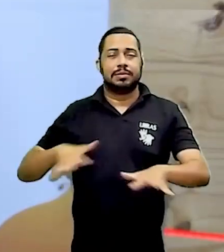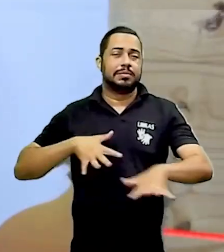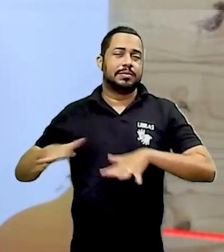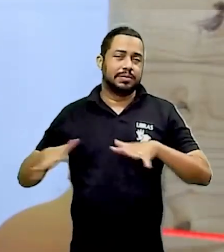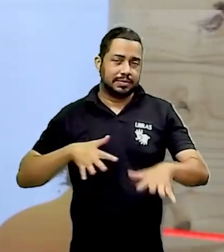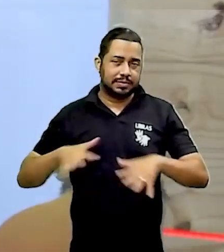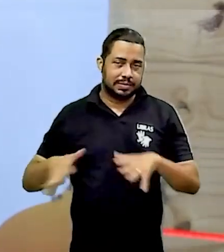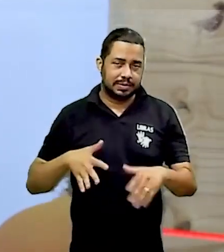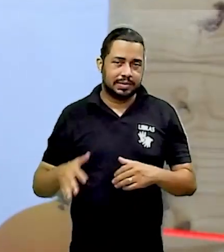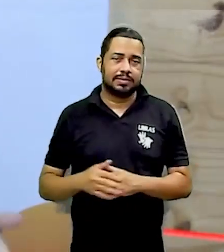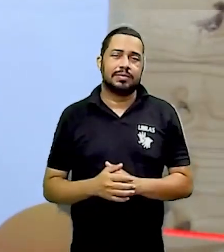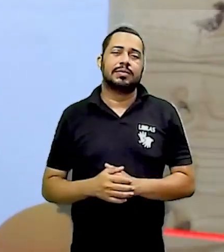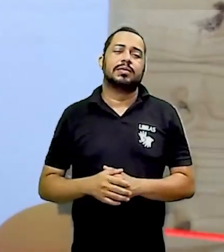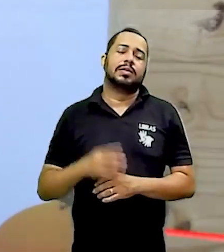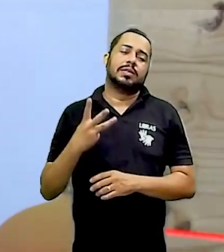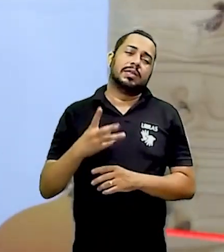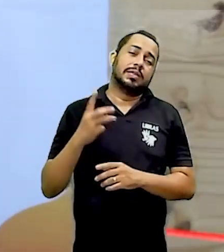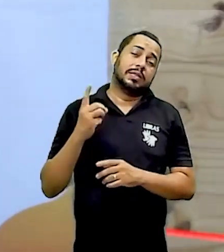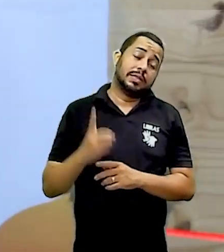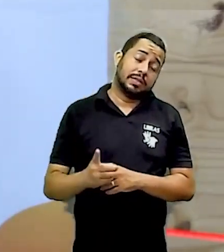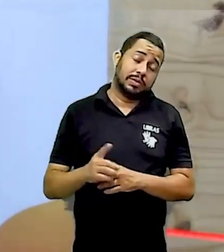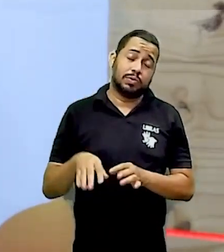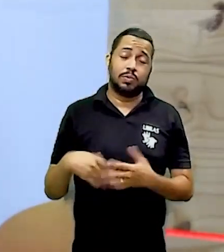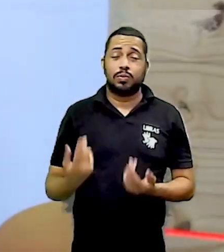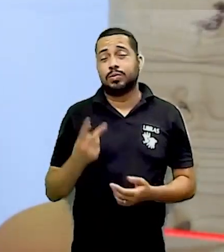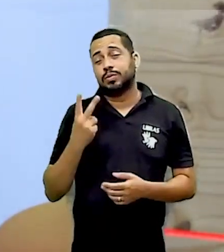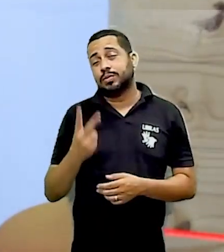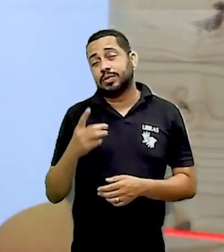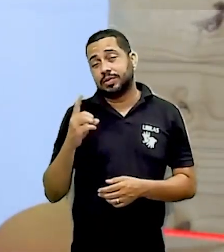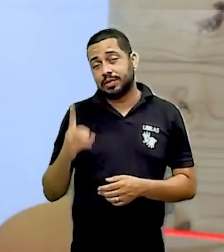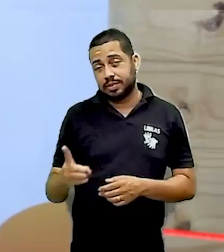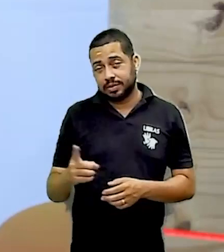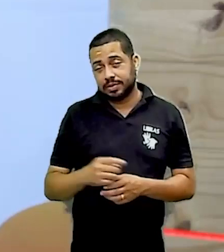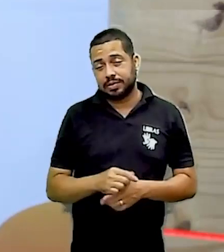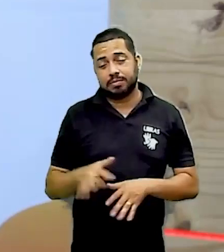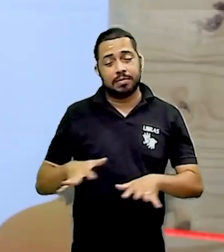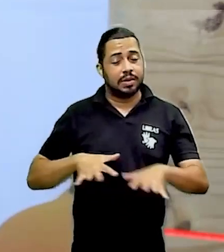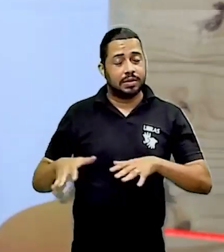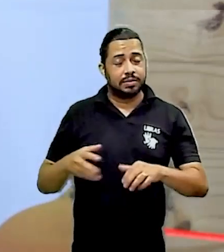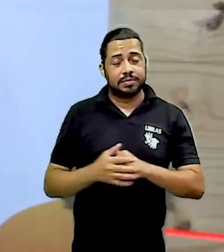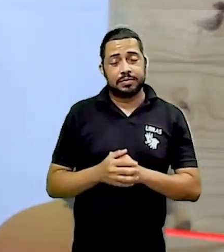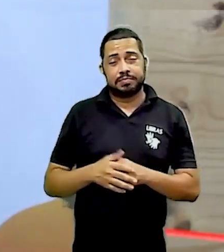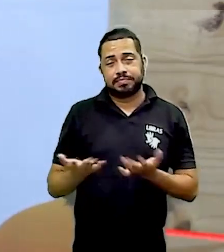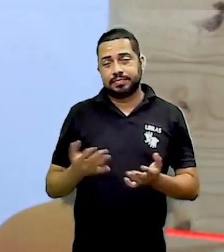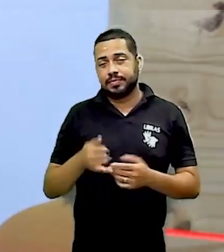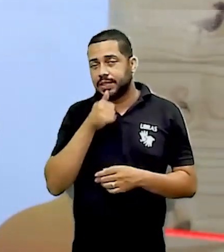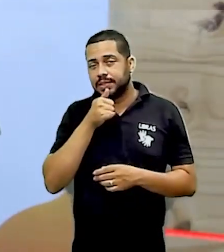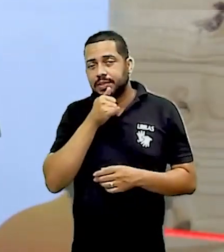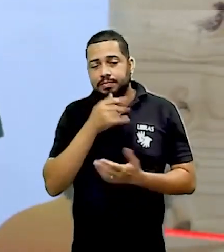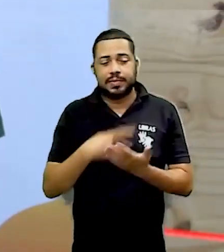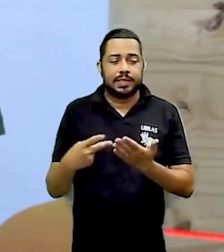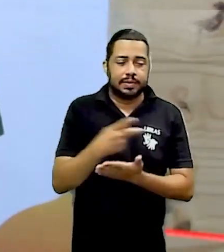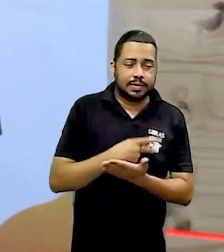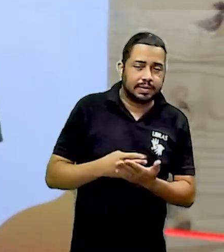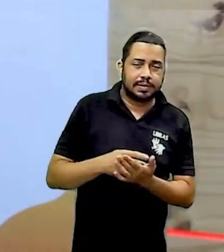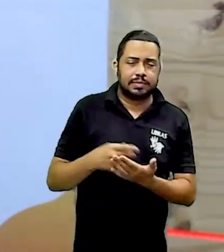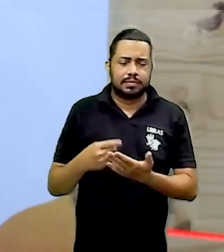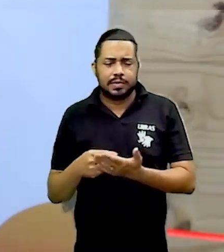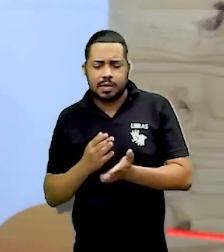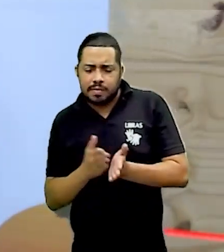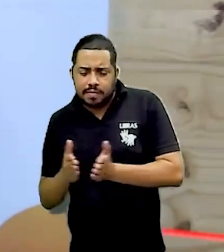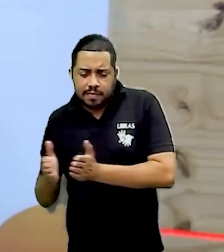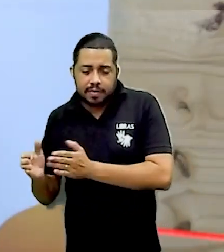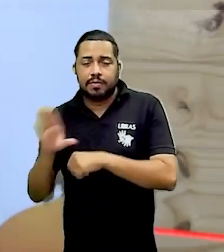movimento, seja ele 3D ou 2D, num plano estático bidimensional. Por exemplo, desenhos, rabiscos,